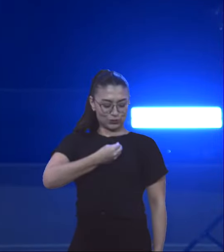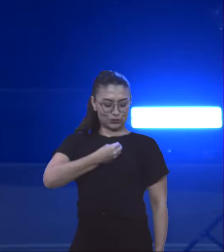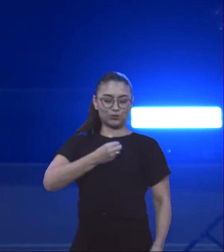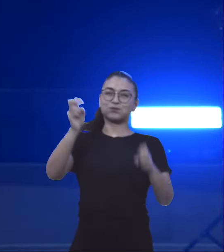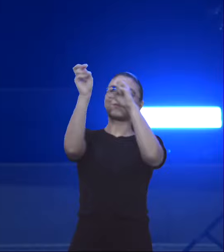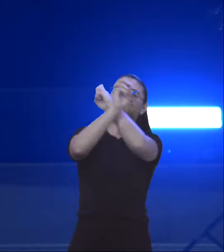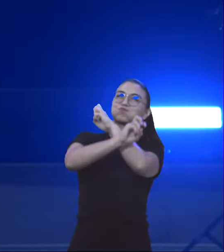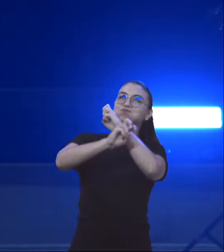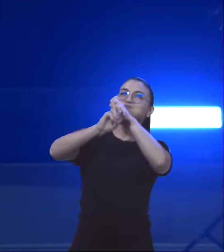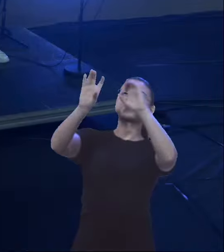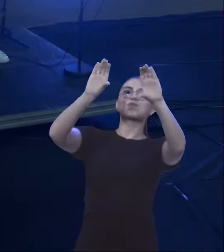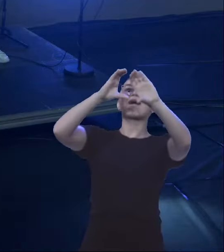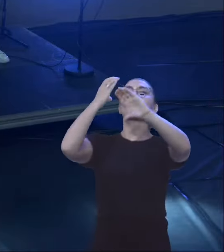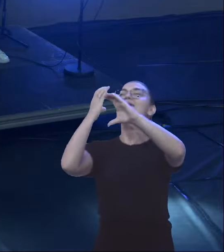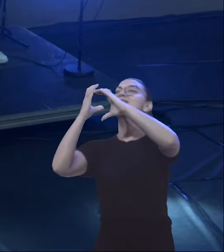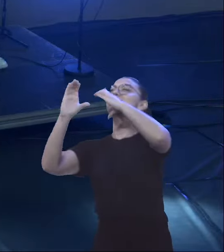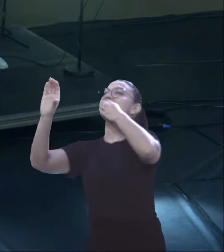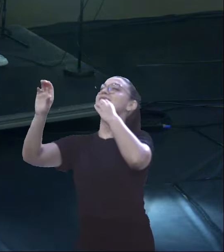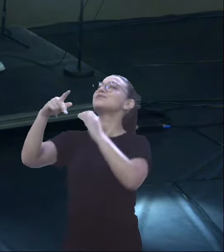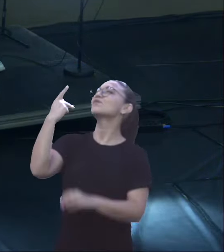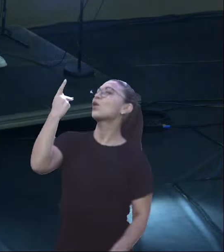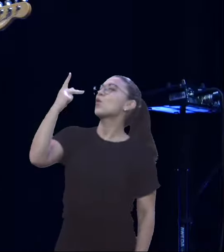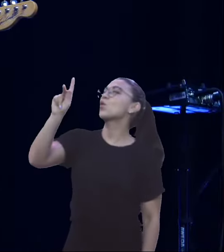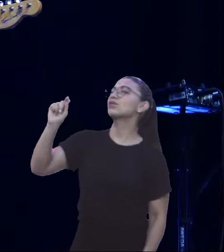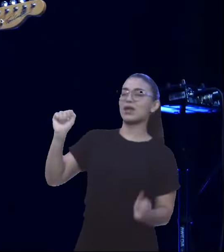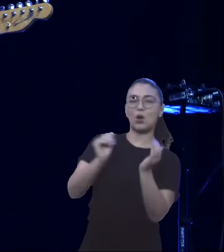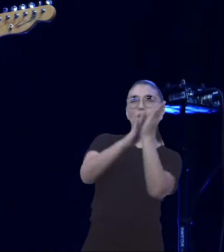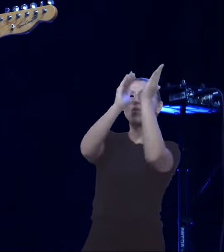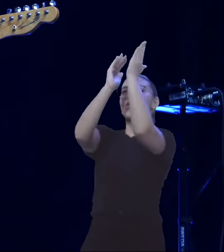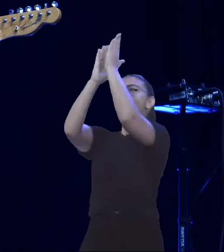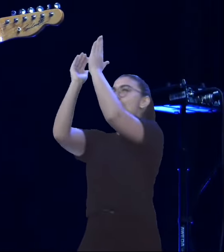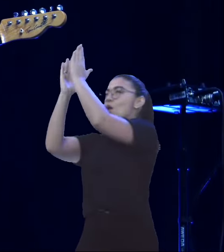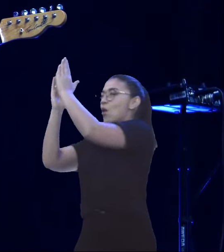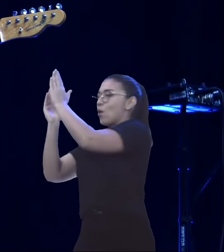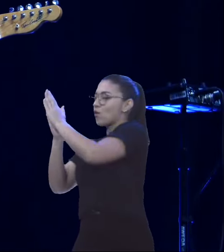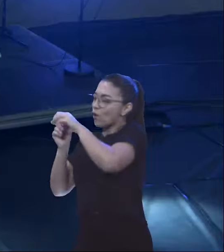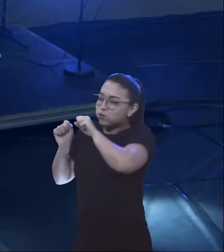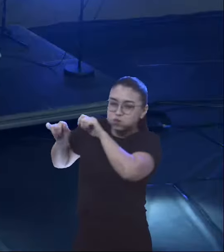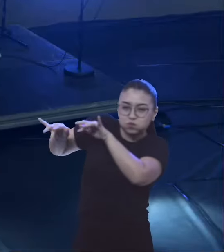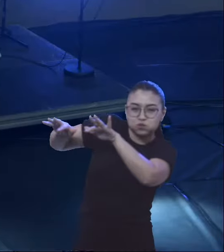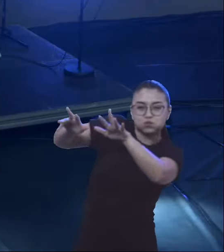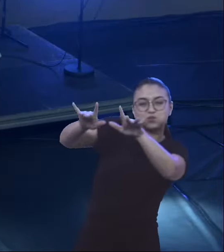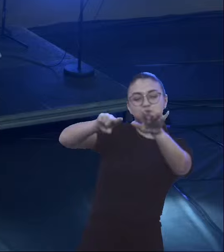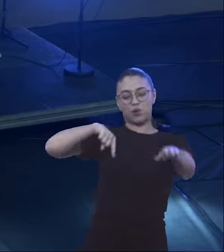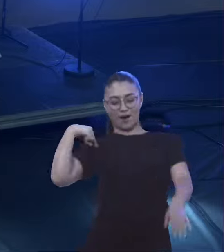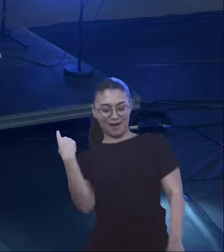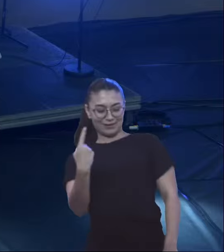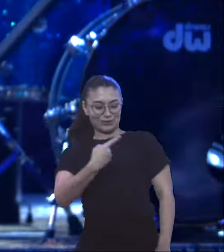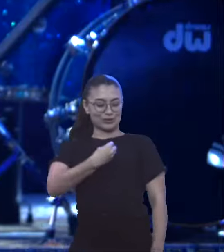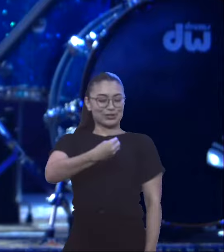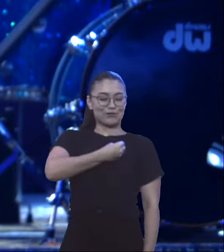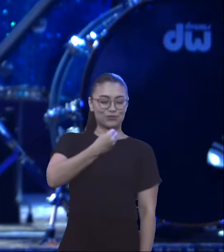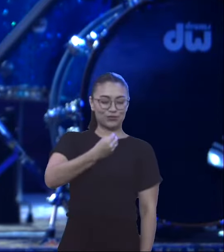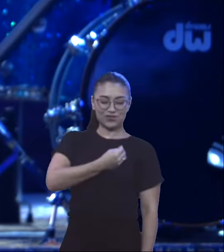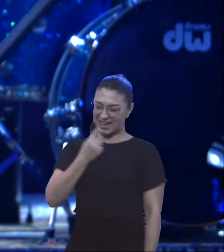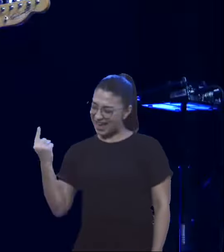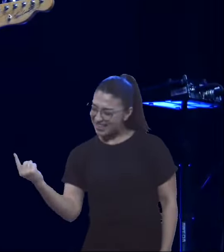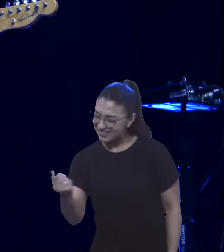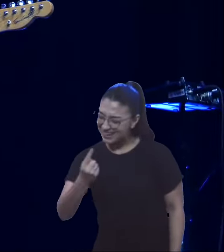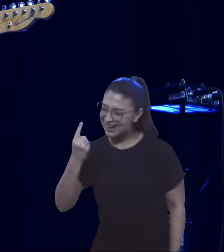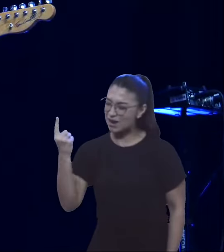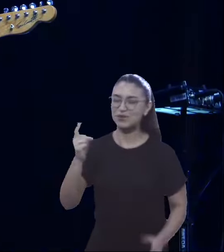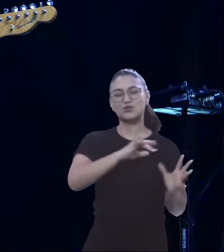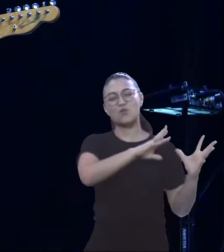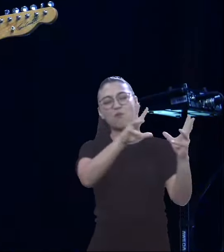essa canção. O teu louvor sempre estará em nossos lábios. Eternamente se ouvirá essa